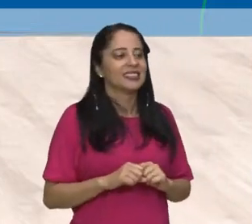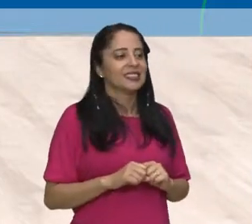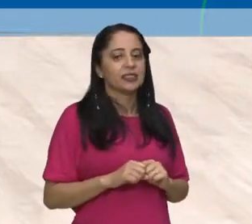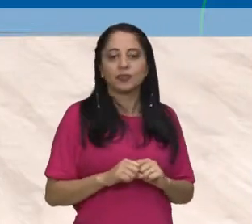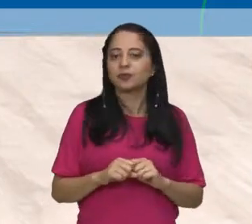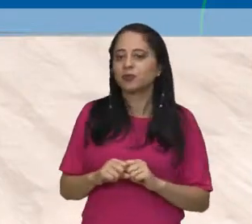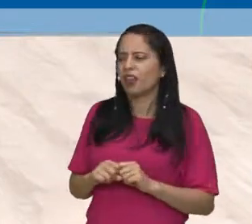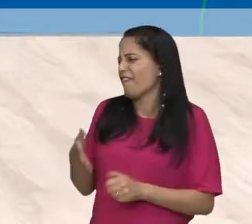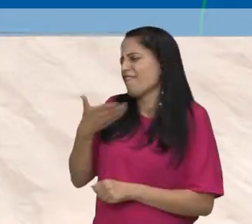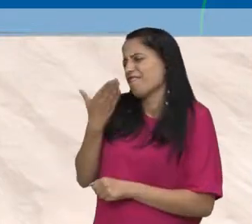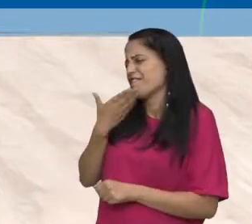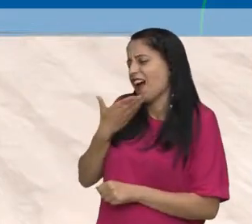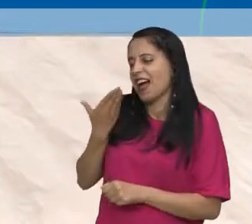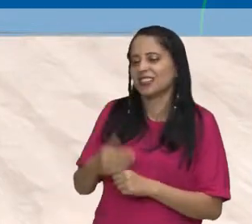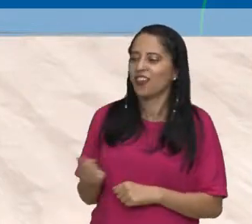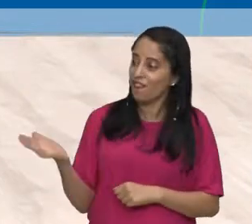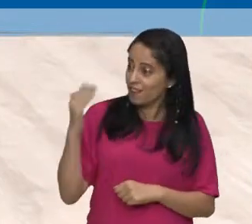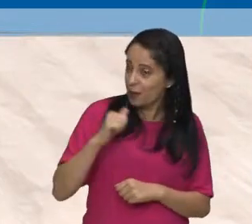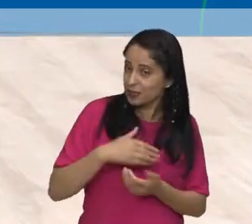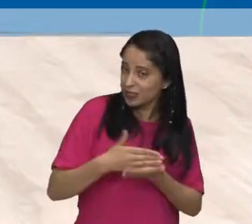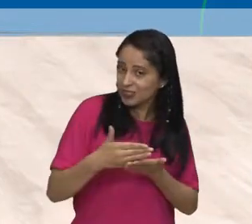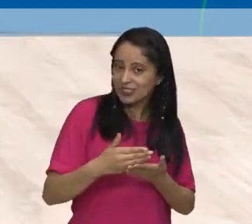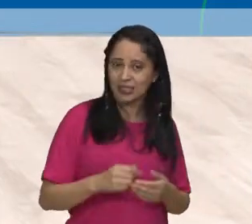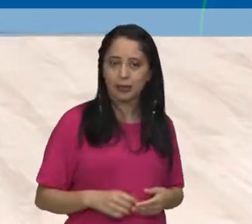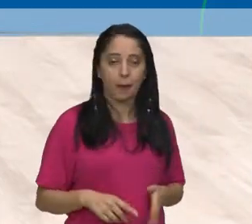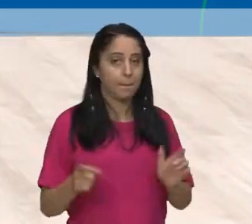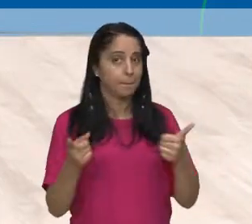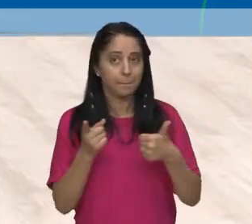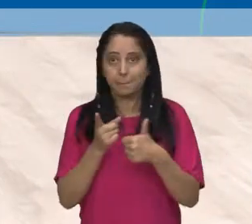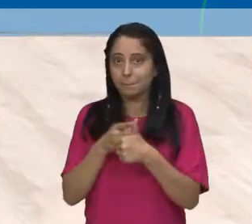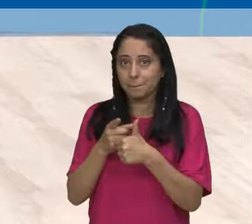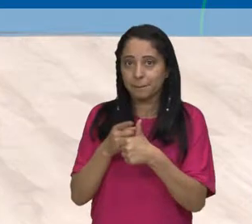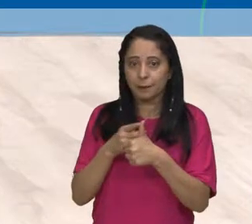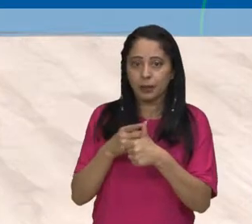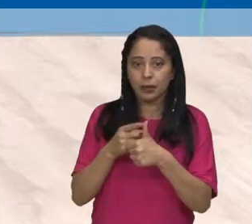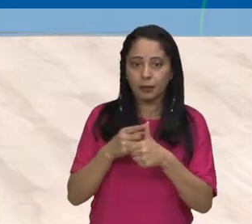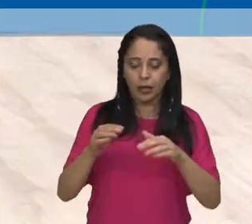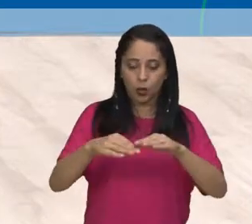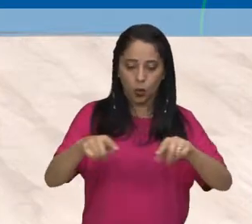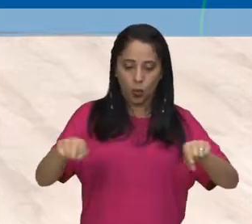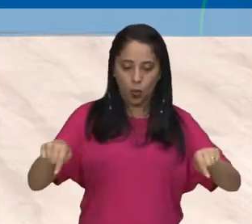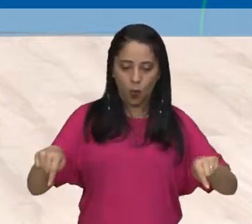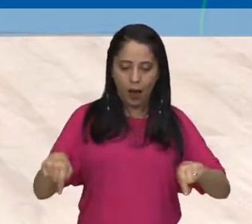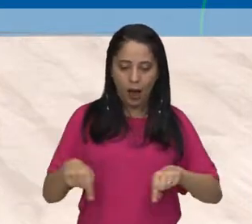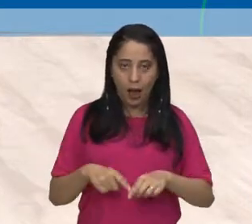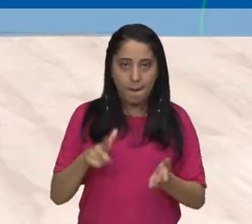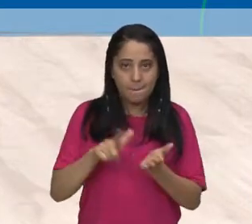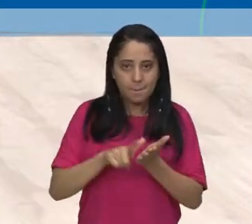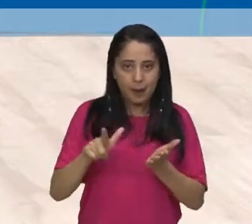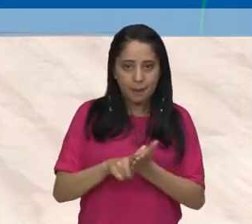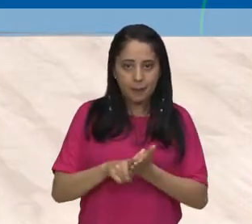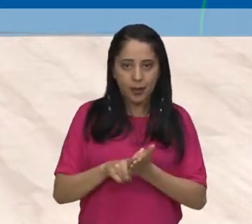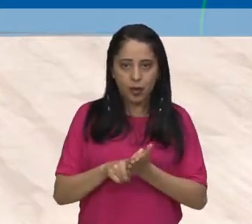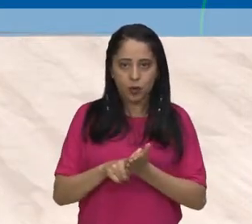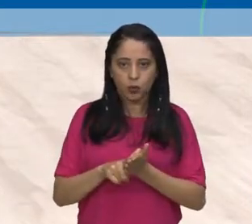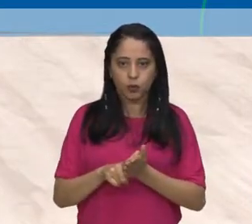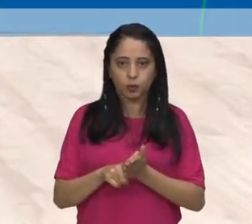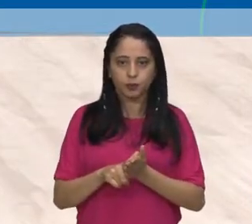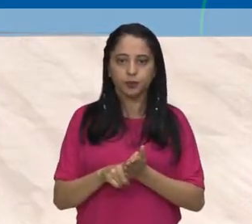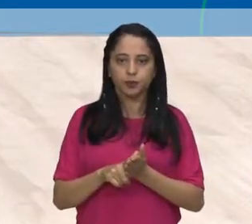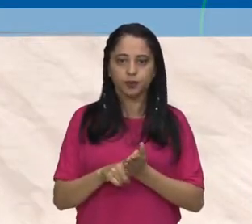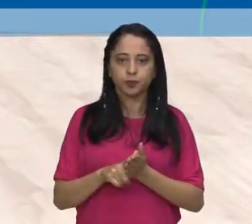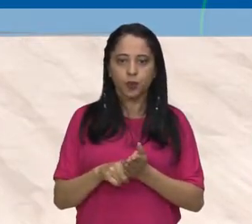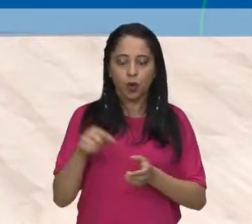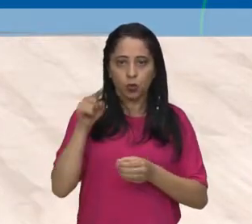material. Ele é muito fácil, né? Então vamos começar. Então vamos lá. Primeiro, vamos pegar a nossa caixa e fazer alguns círculos